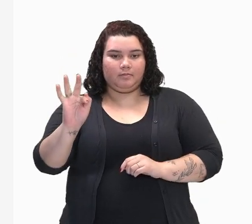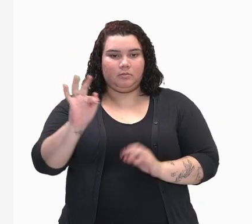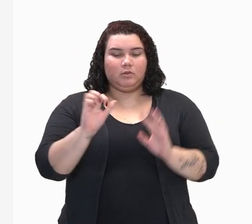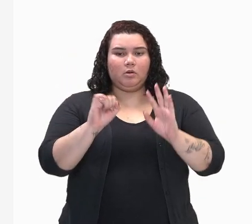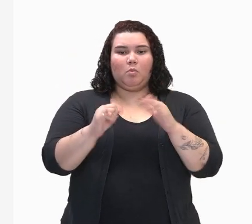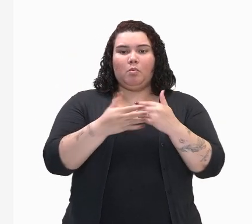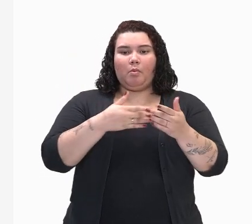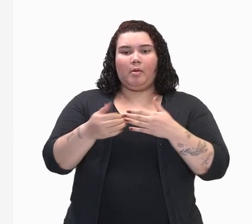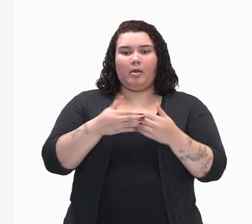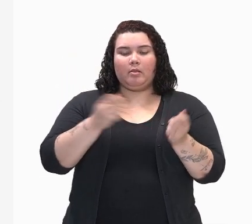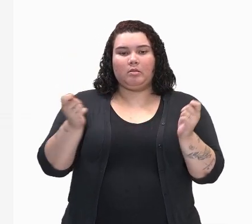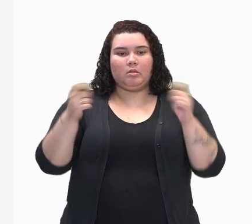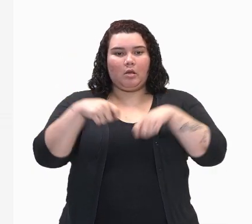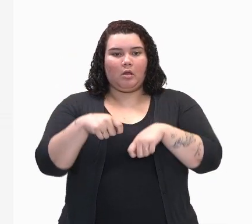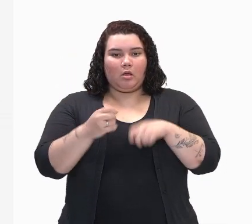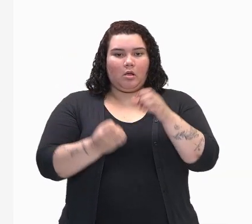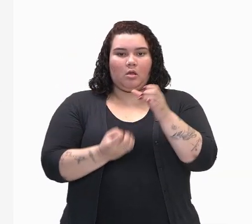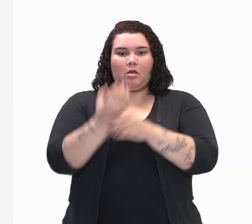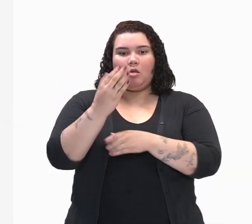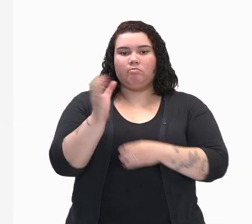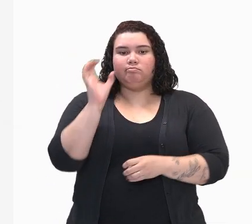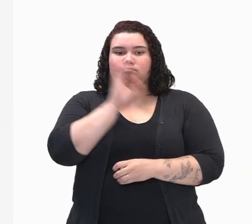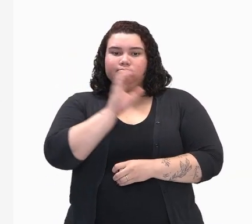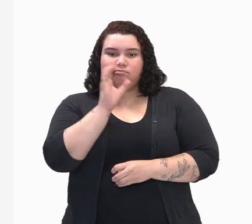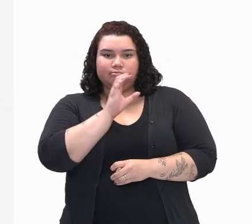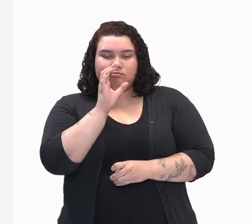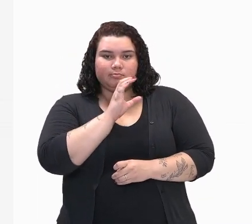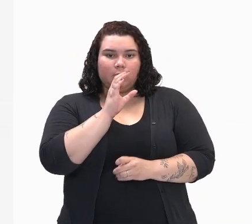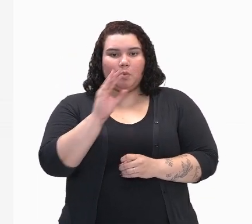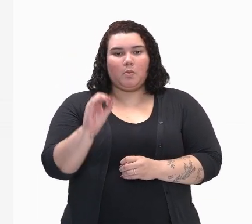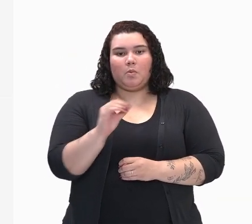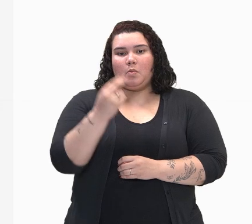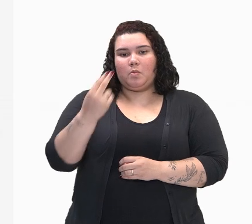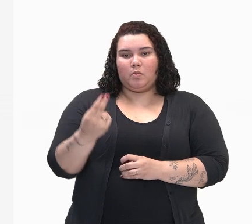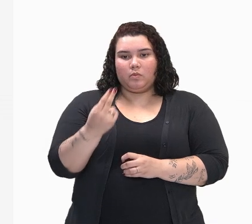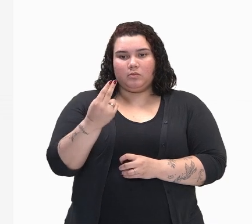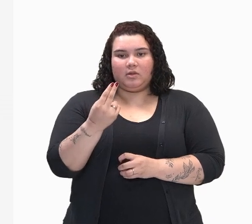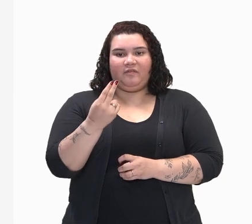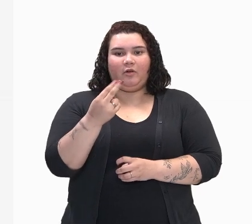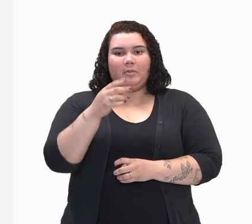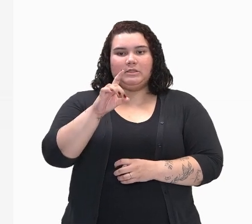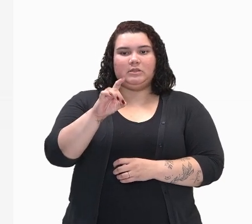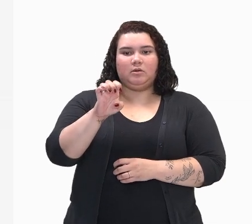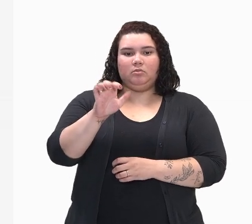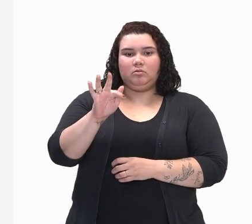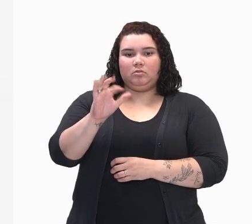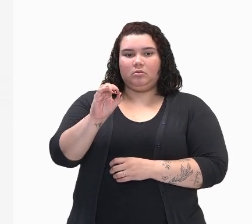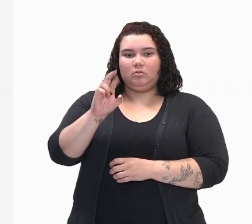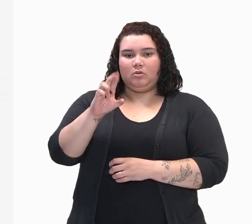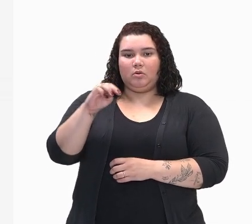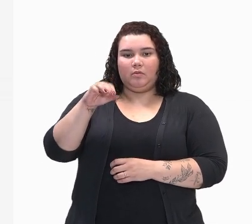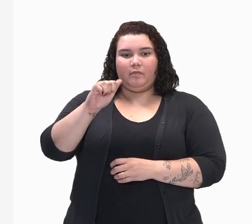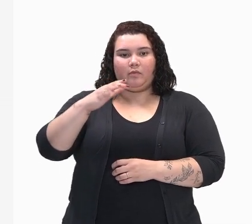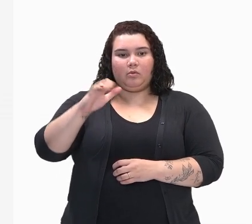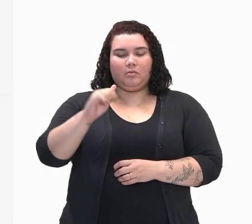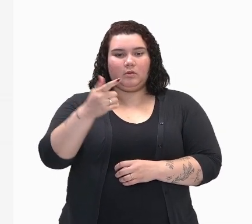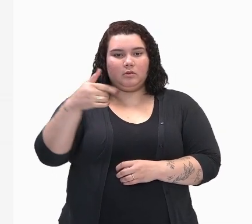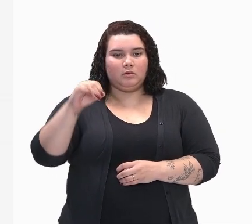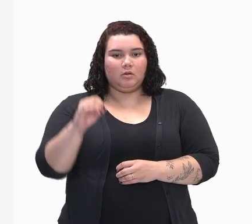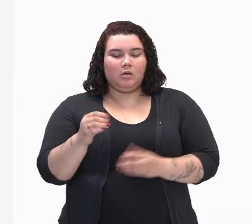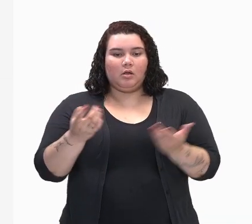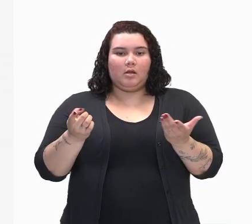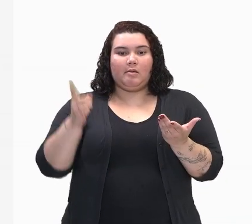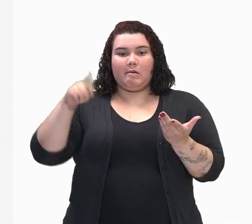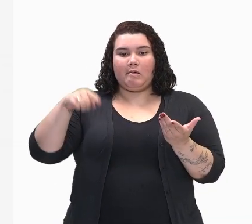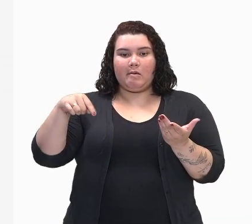num corpo uma aceleração e ou uma deformação, ou seja,